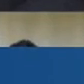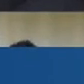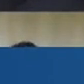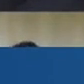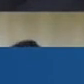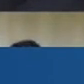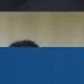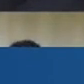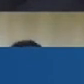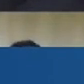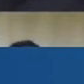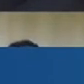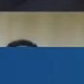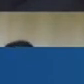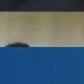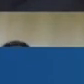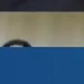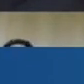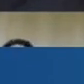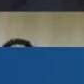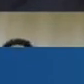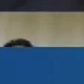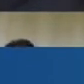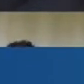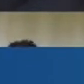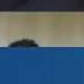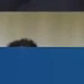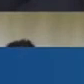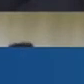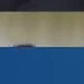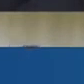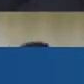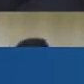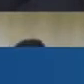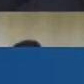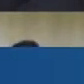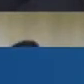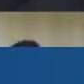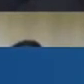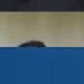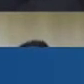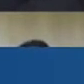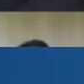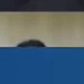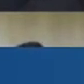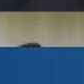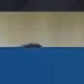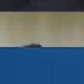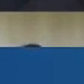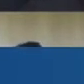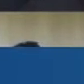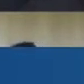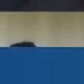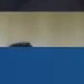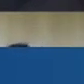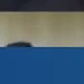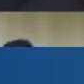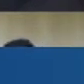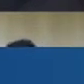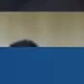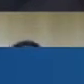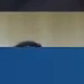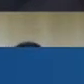símbolo nesse momento de luta contra a impunidade, é o símbolo de como a união das